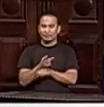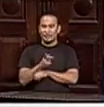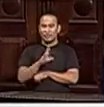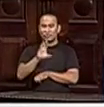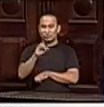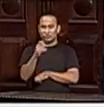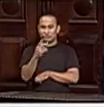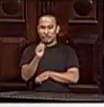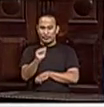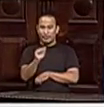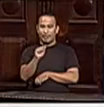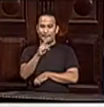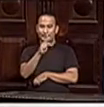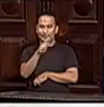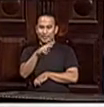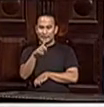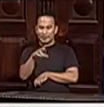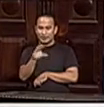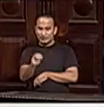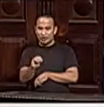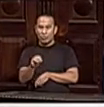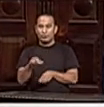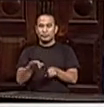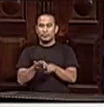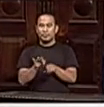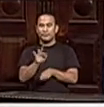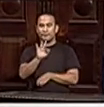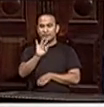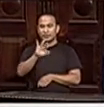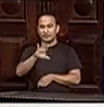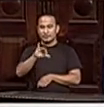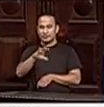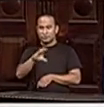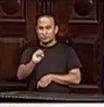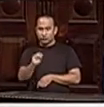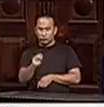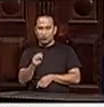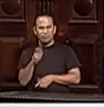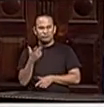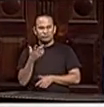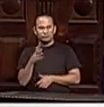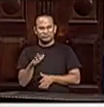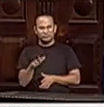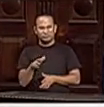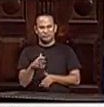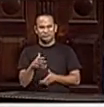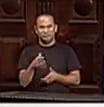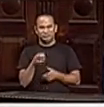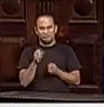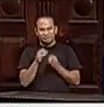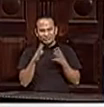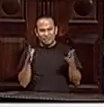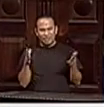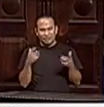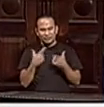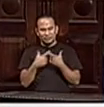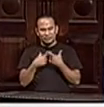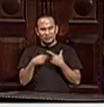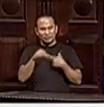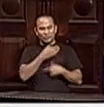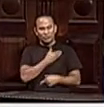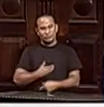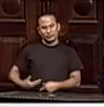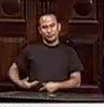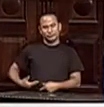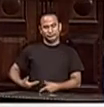chapa Luiz Fernando Pezão e Francisco Dornelles foram muito sólidas, mostrando que à medida que o governo